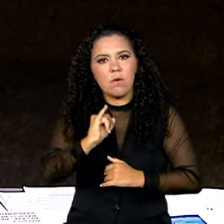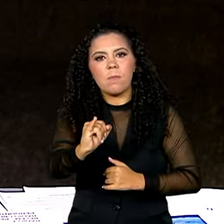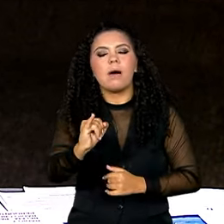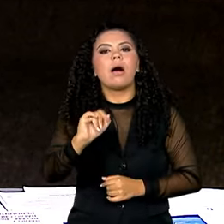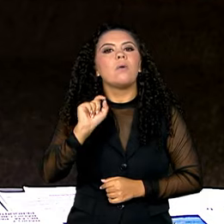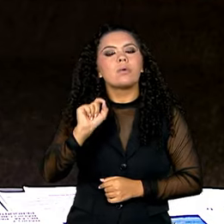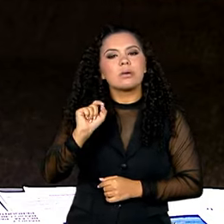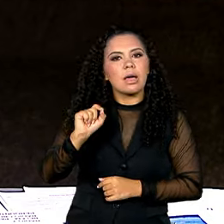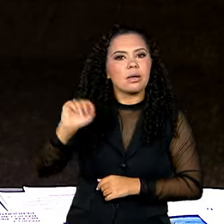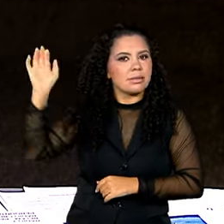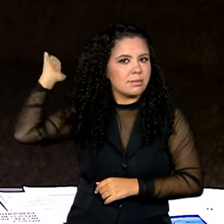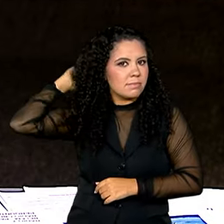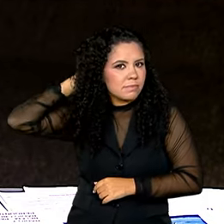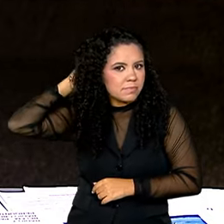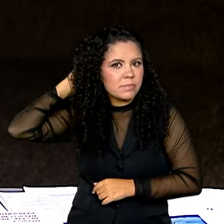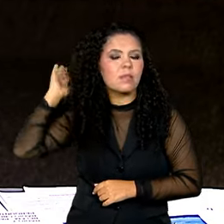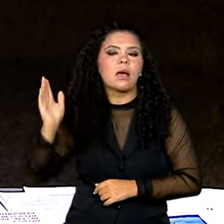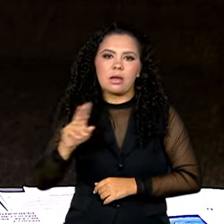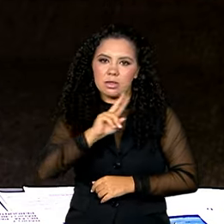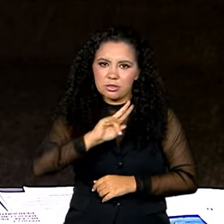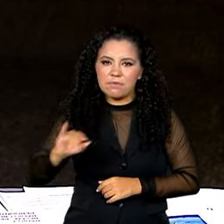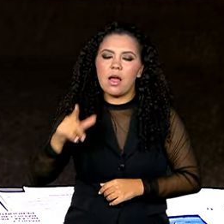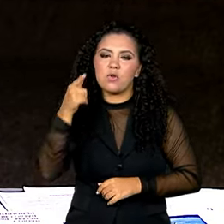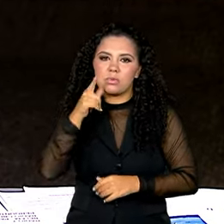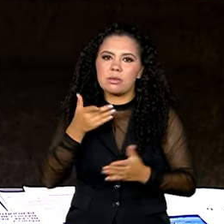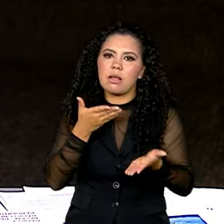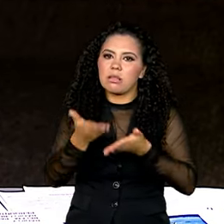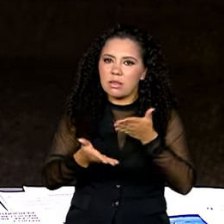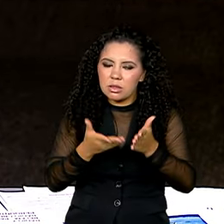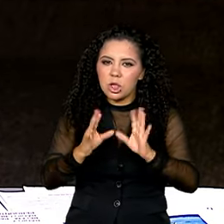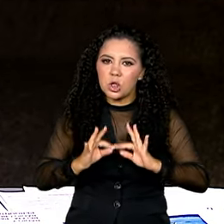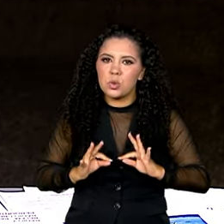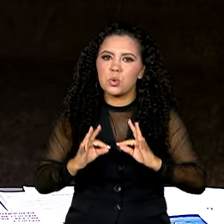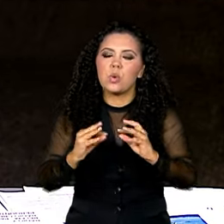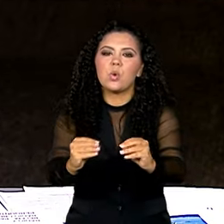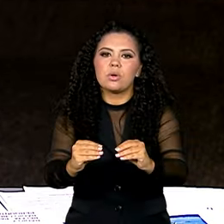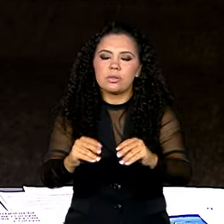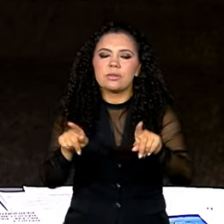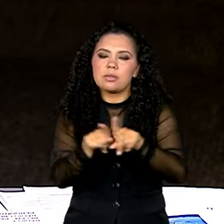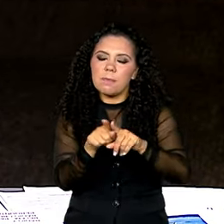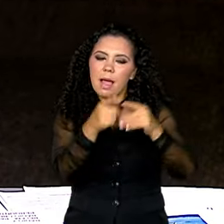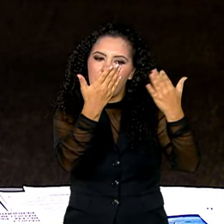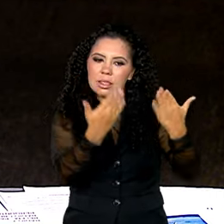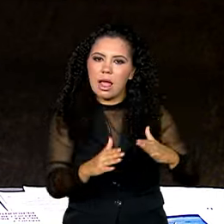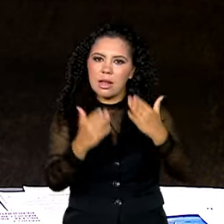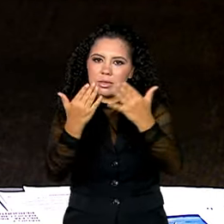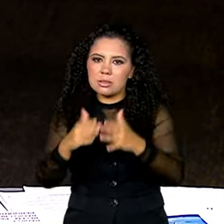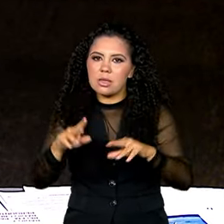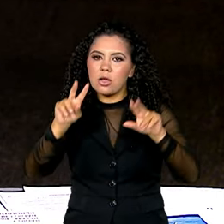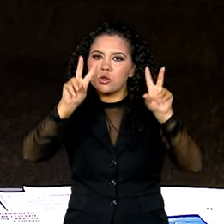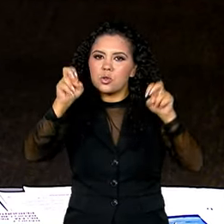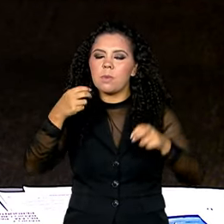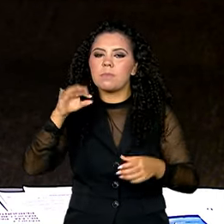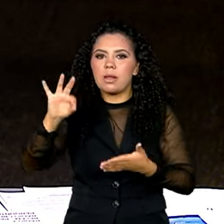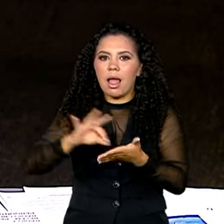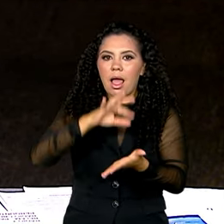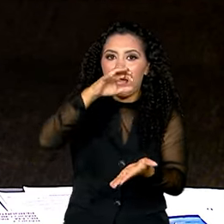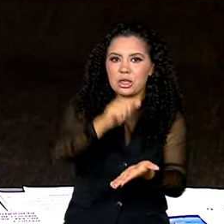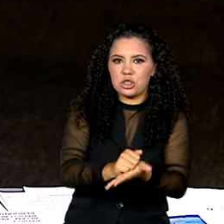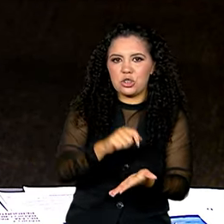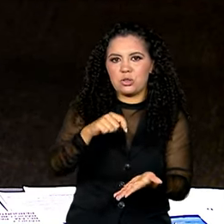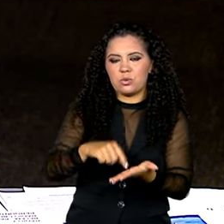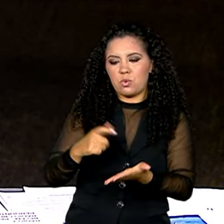totalmente atendido e todos os pescadores que solicitaram seu registro terem analisado esse registro. Quero destacar também